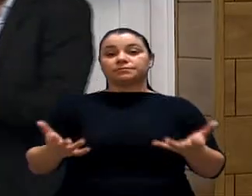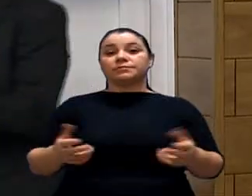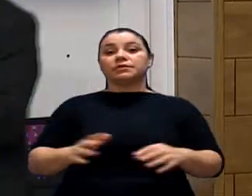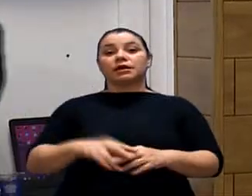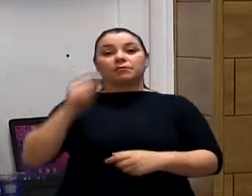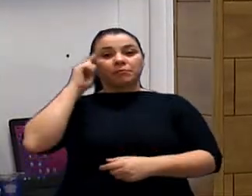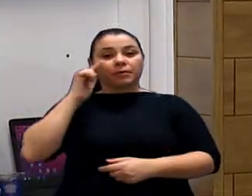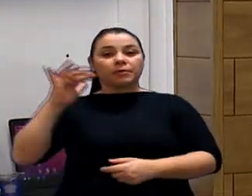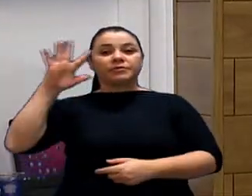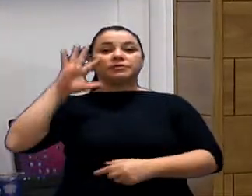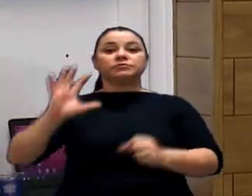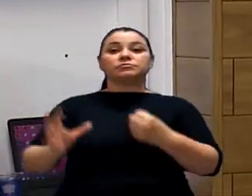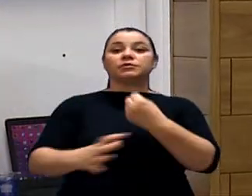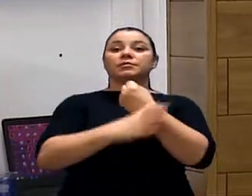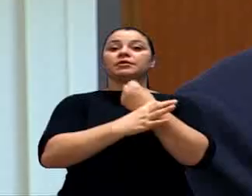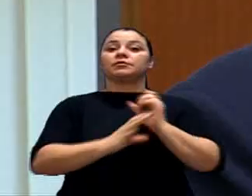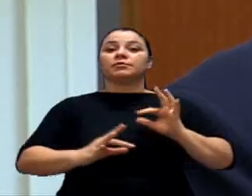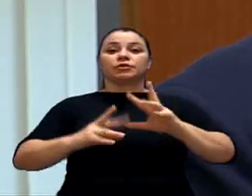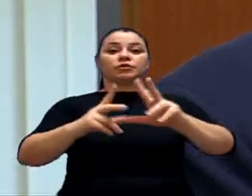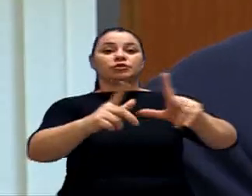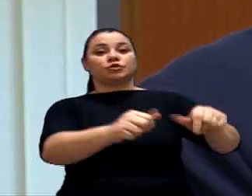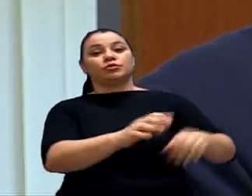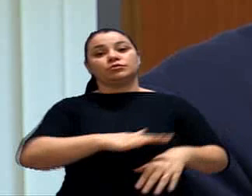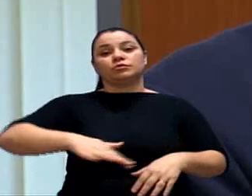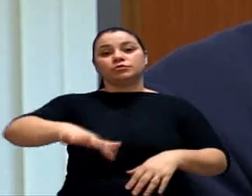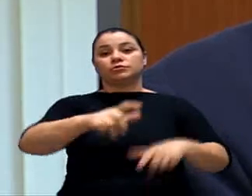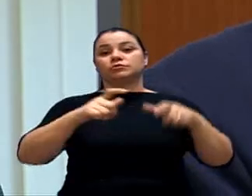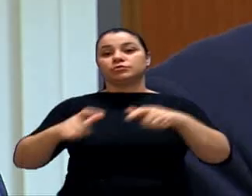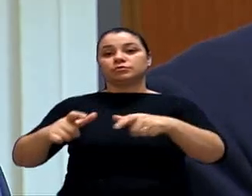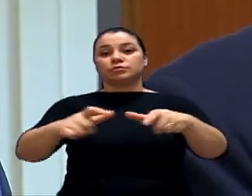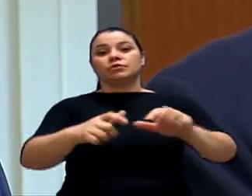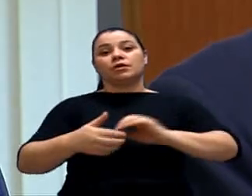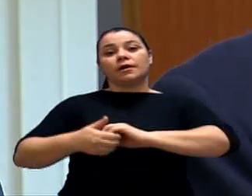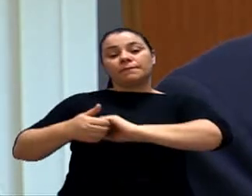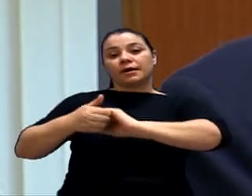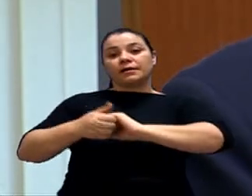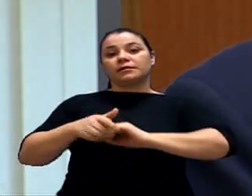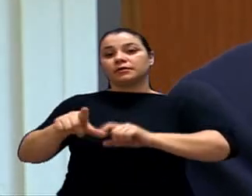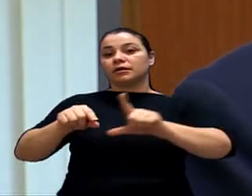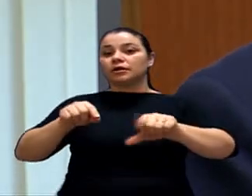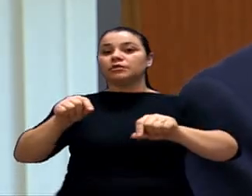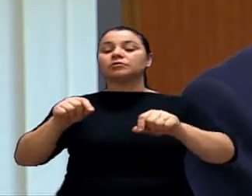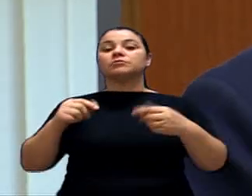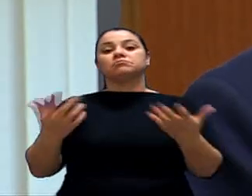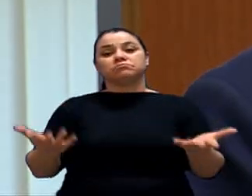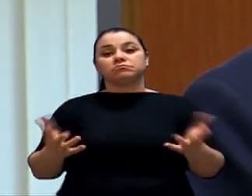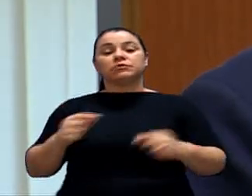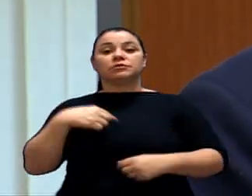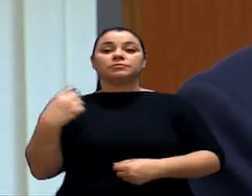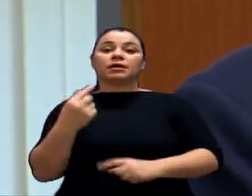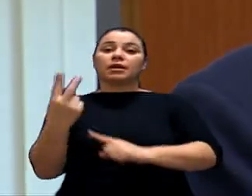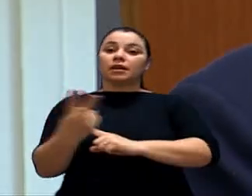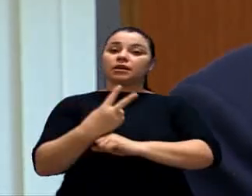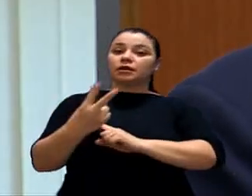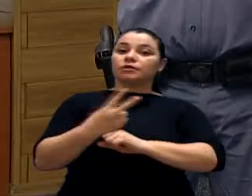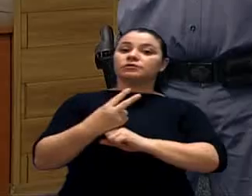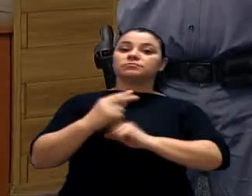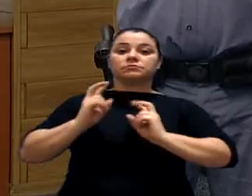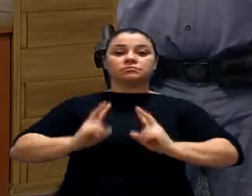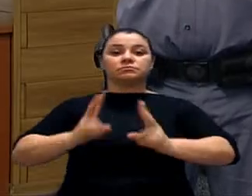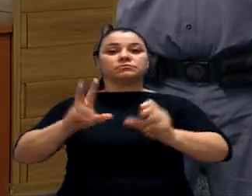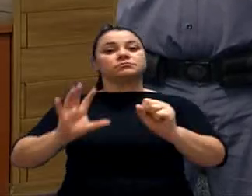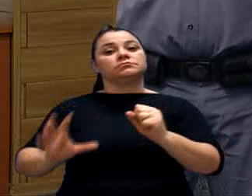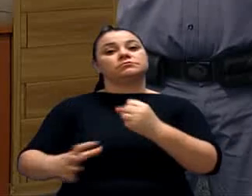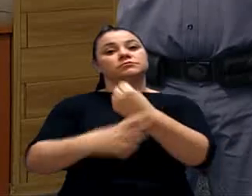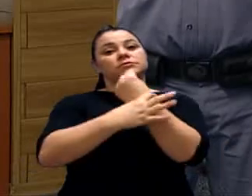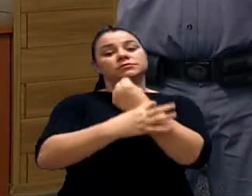a segurança é para todos e para todo lugar. Parabéns pela escolha que fizeram para nos proteger e levar